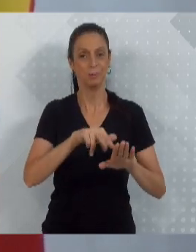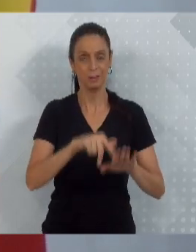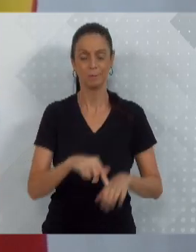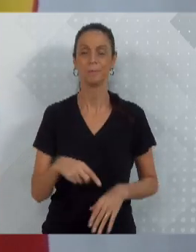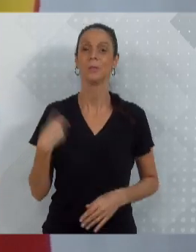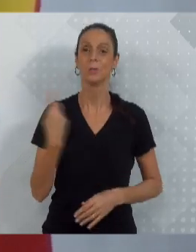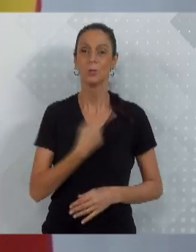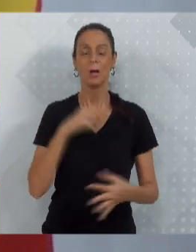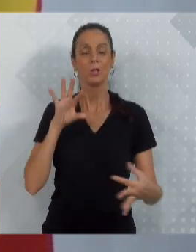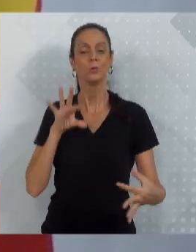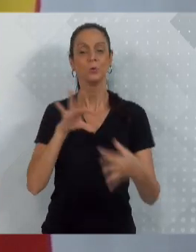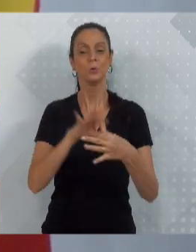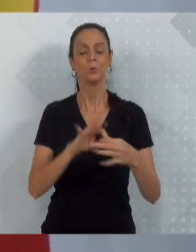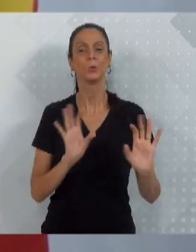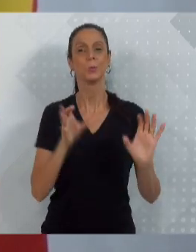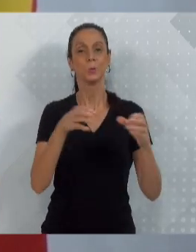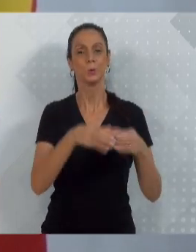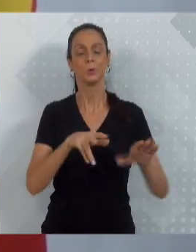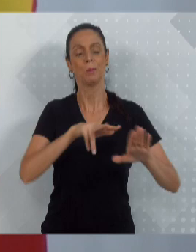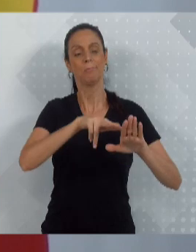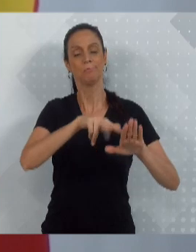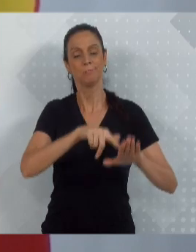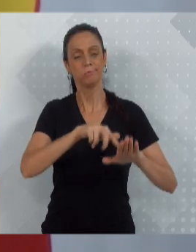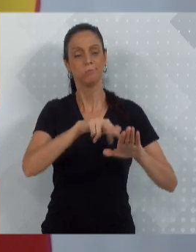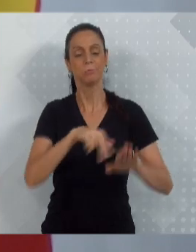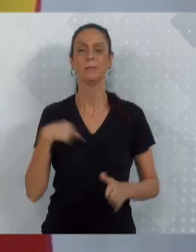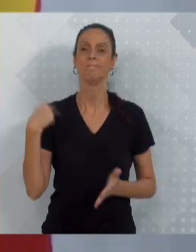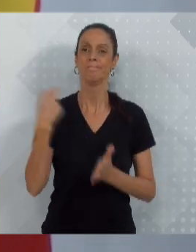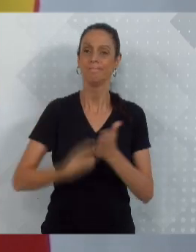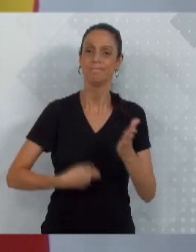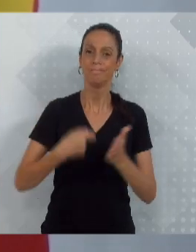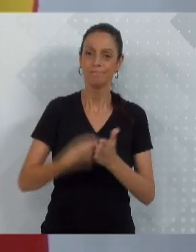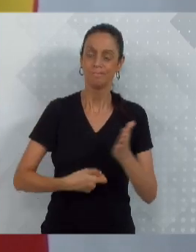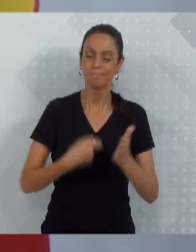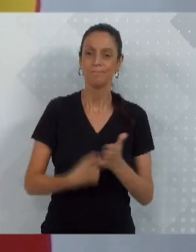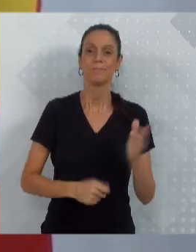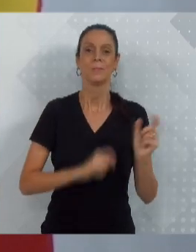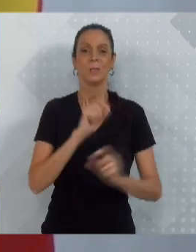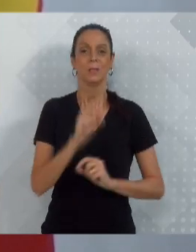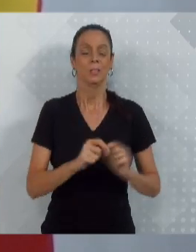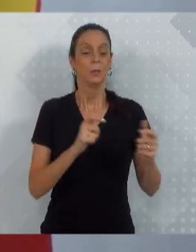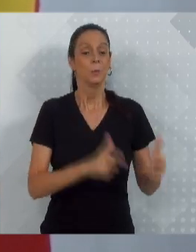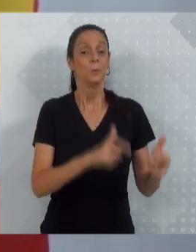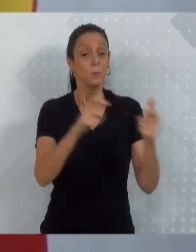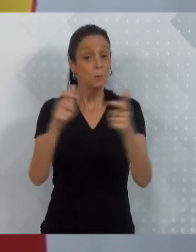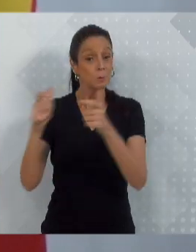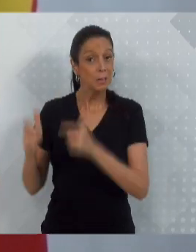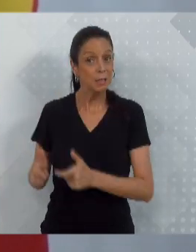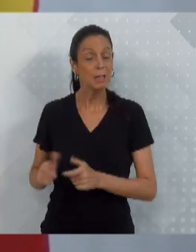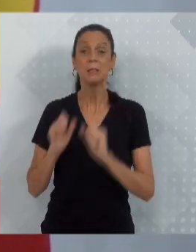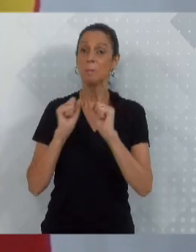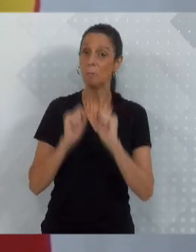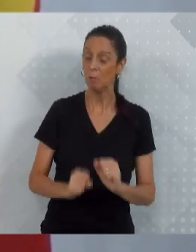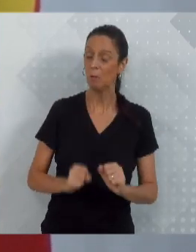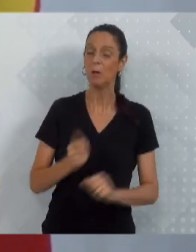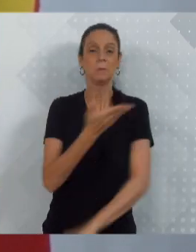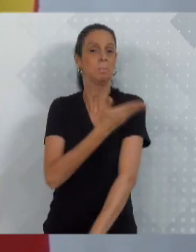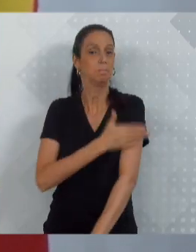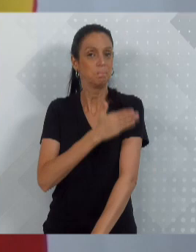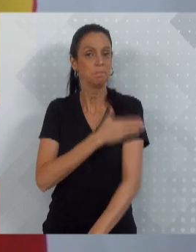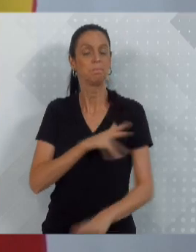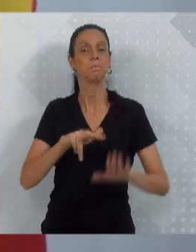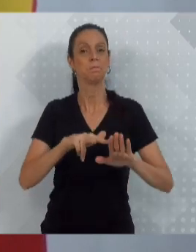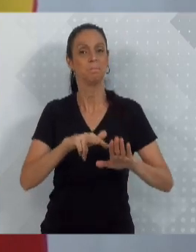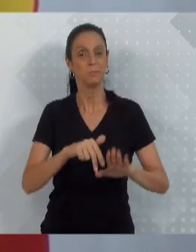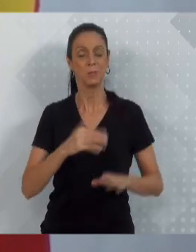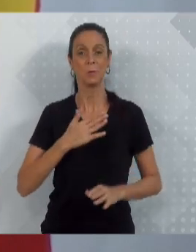o movimento dos skatistas várias lutas na nossa cidade para a manutenção de espaços públicos existentes e fizemos diversas indicações no nosso mandato